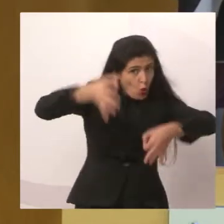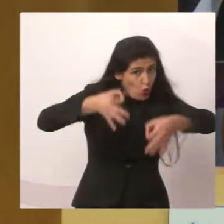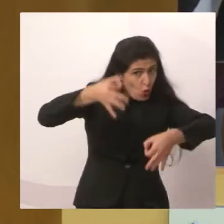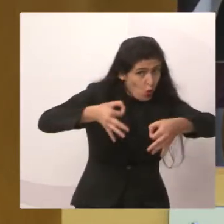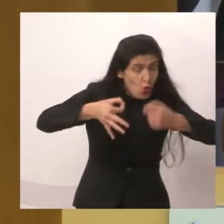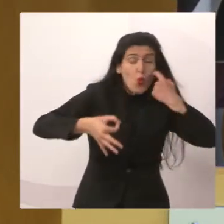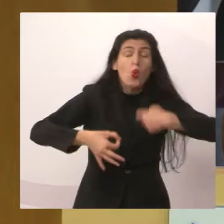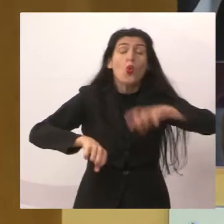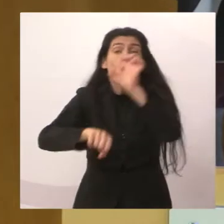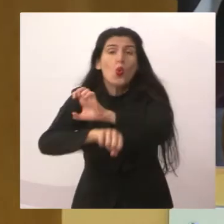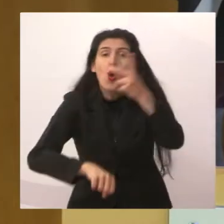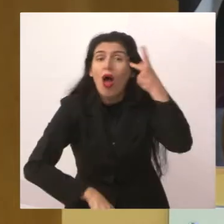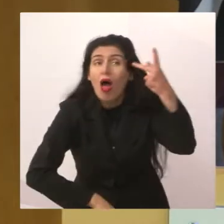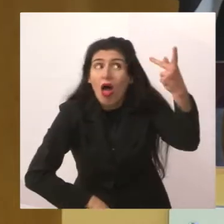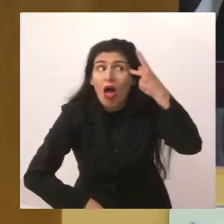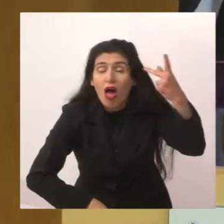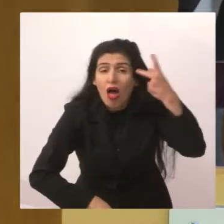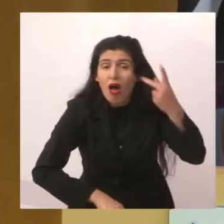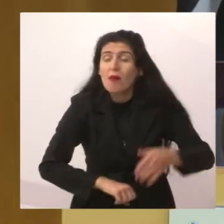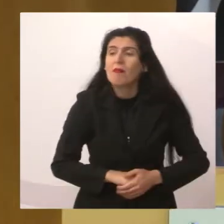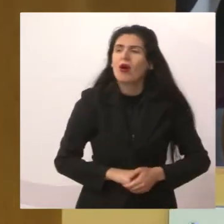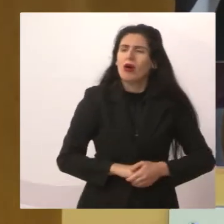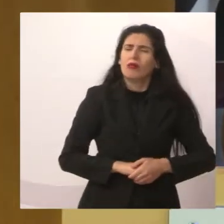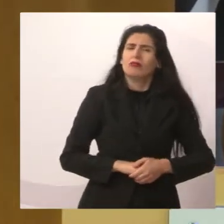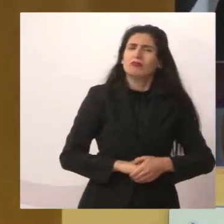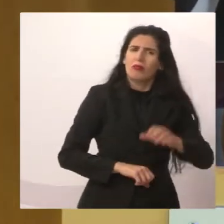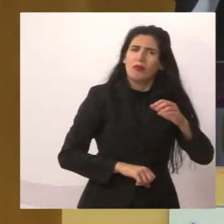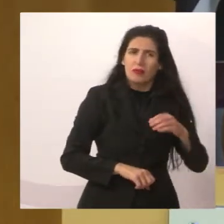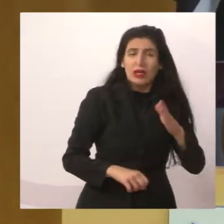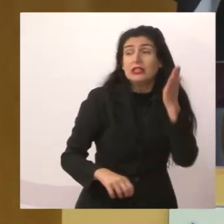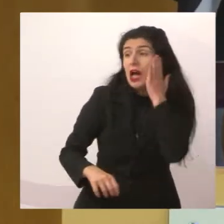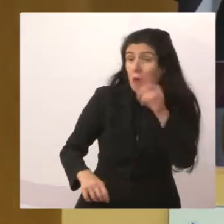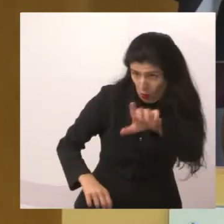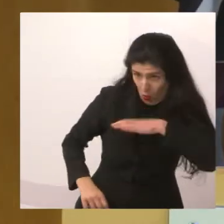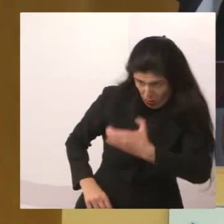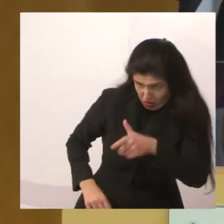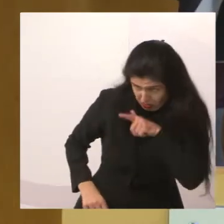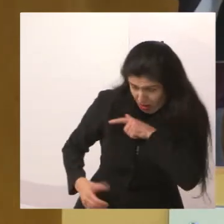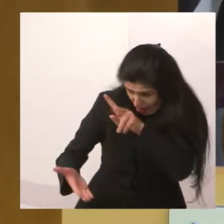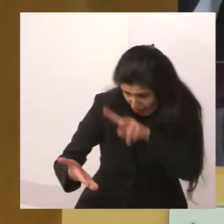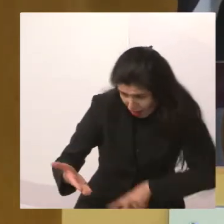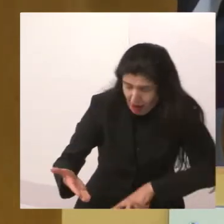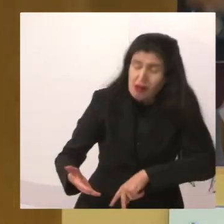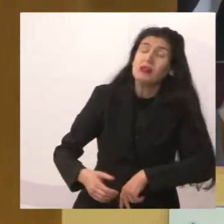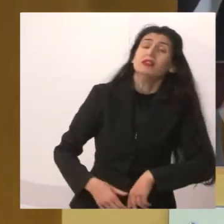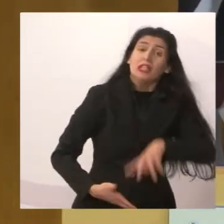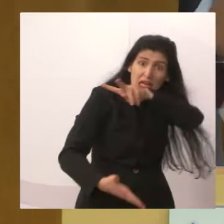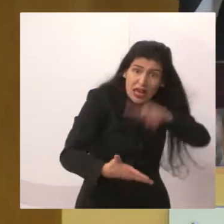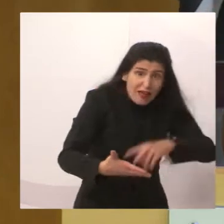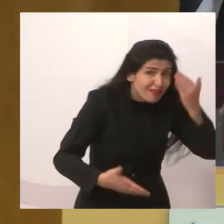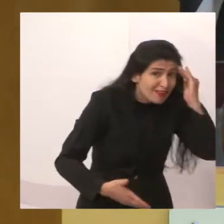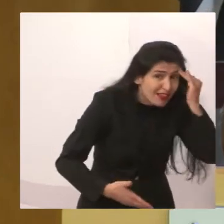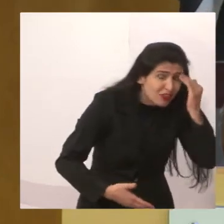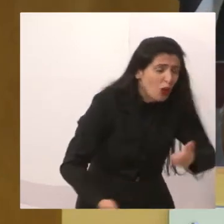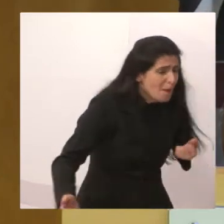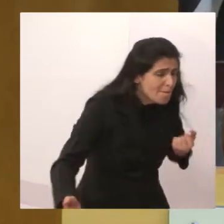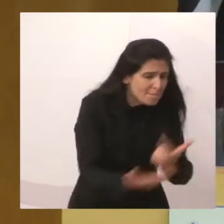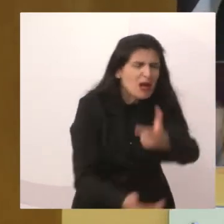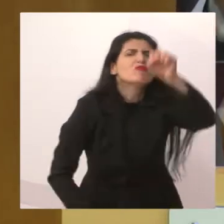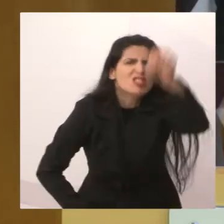né, coragem de ler, vai ver que ele próprio aqui admite que foi pago, foi cumprido os